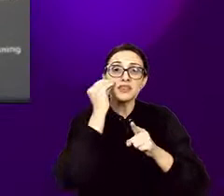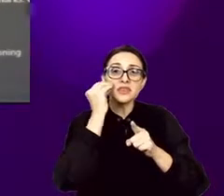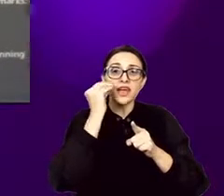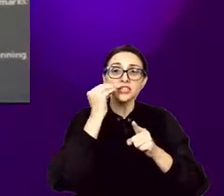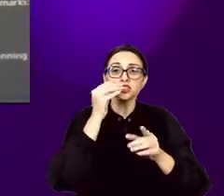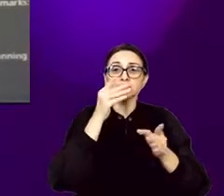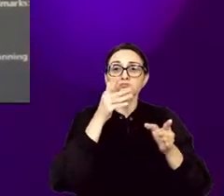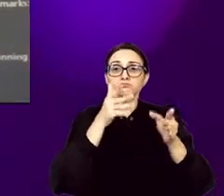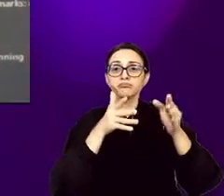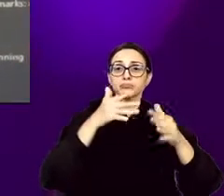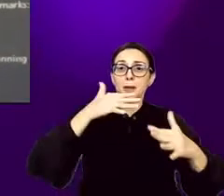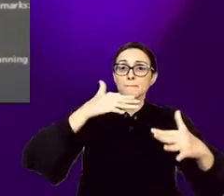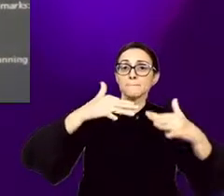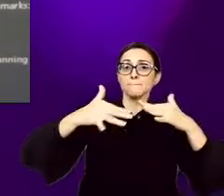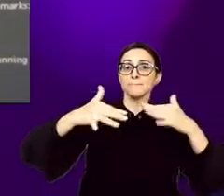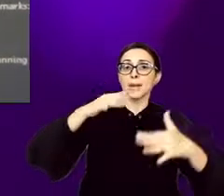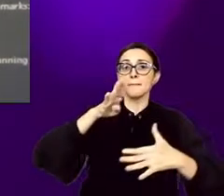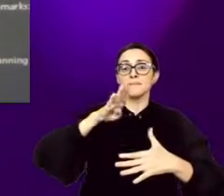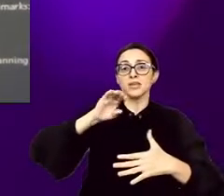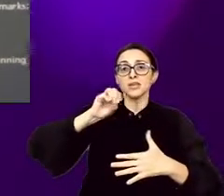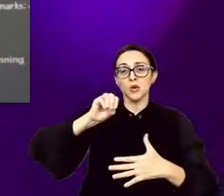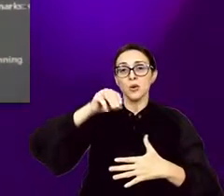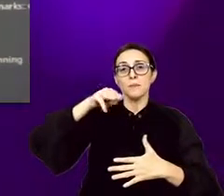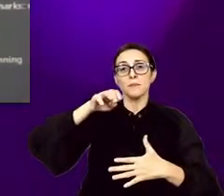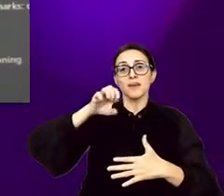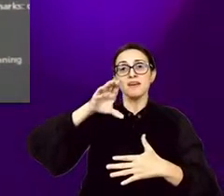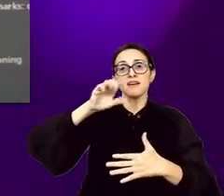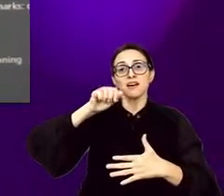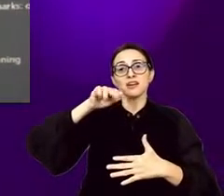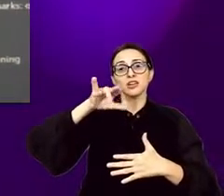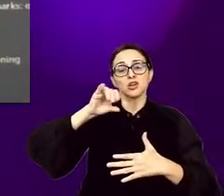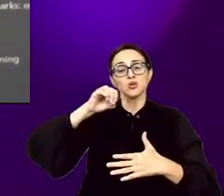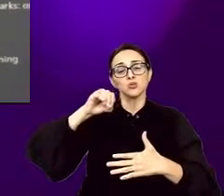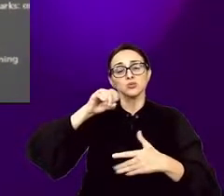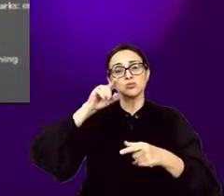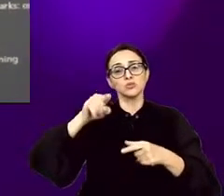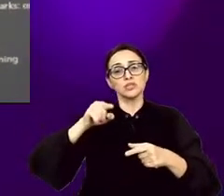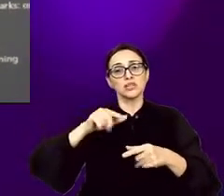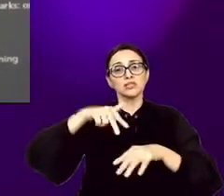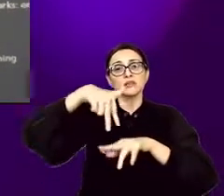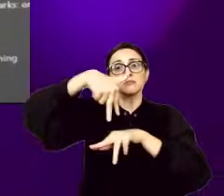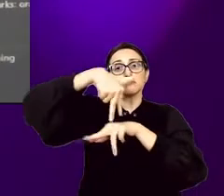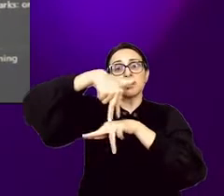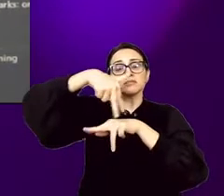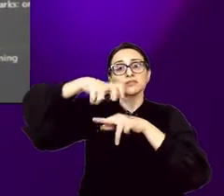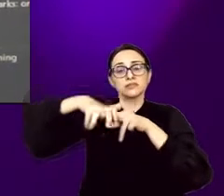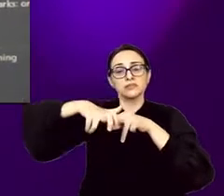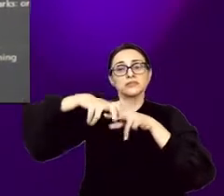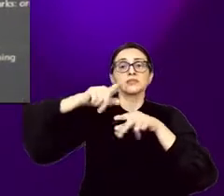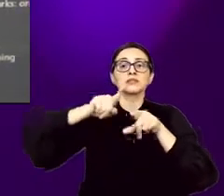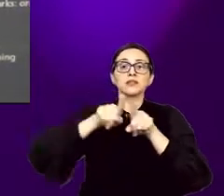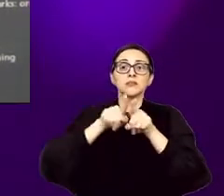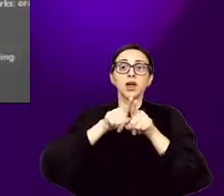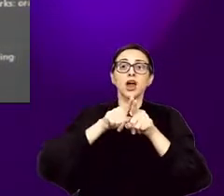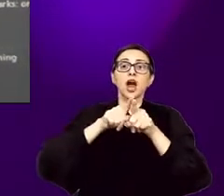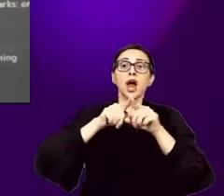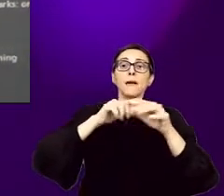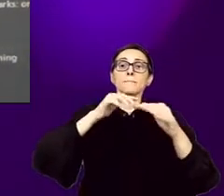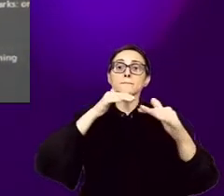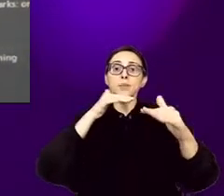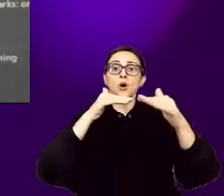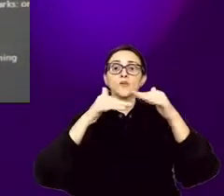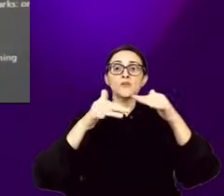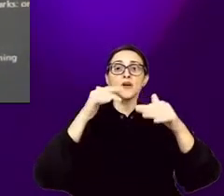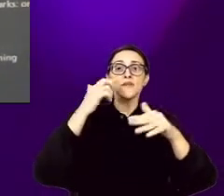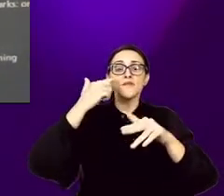biomecânico, né? E como é que é esse teste biomecânico? A gente tem aqui em pé e sentado, e a gente vai movimentando, primeiro para ver